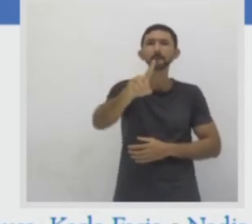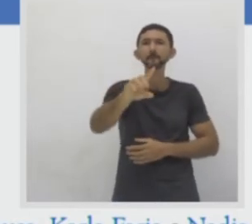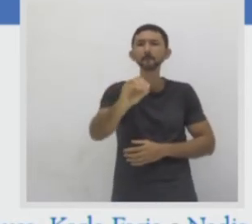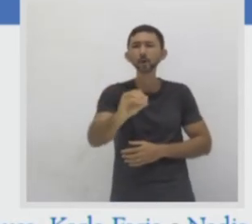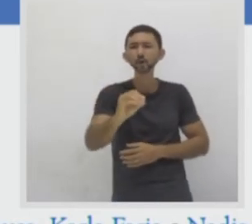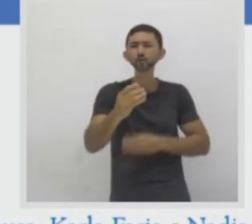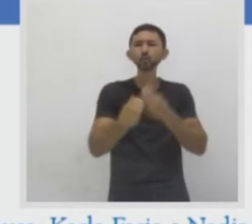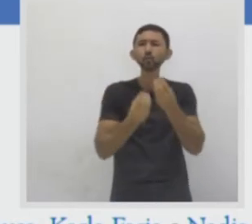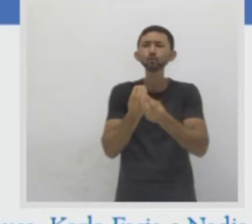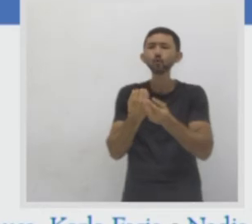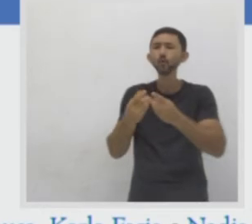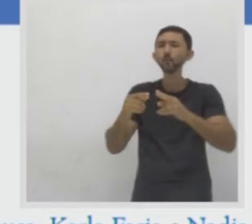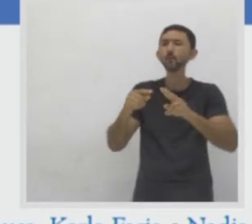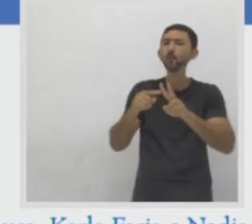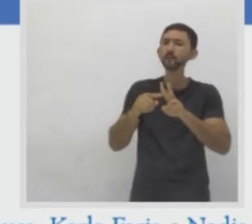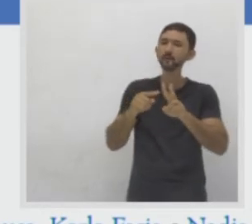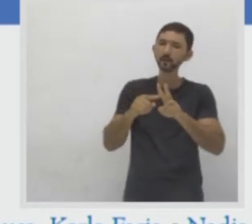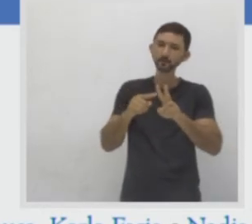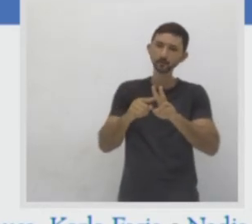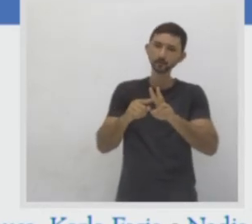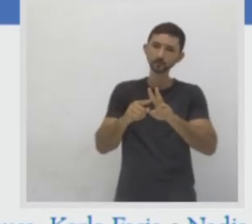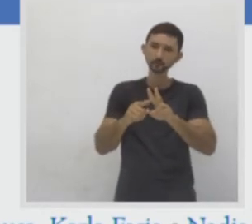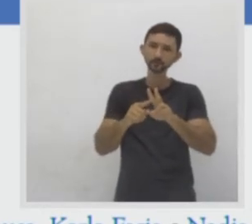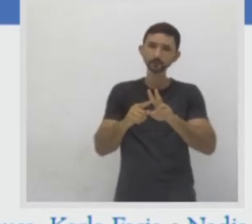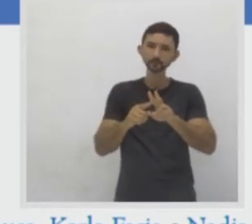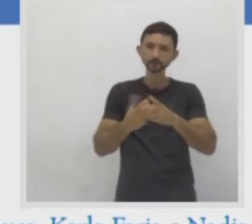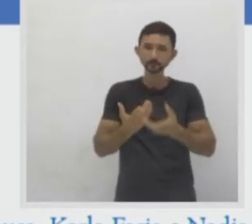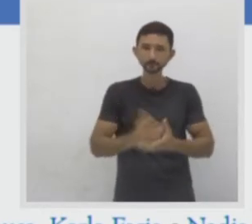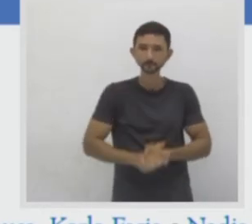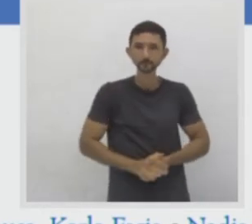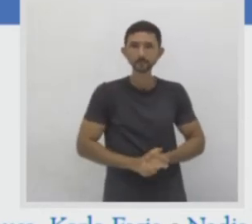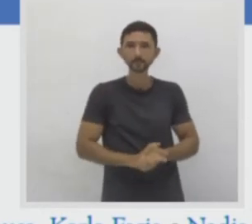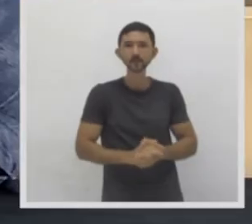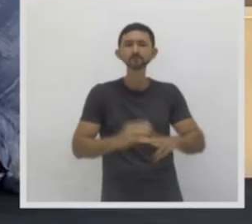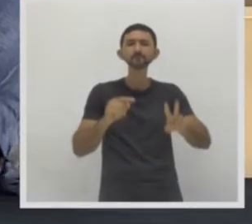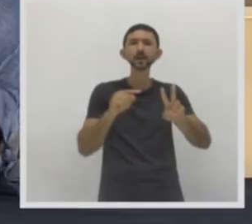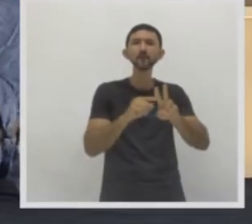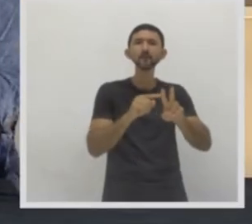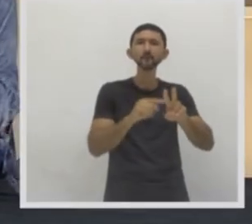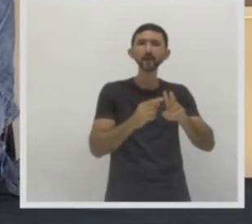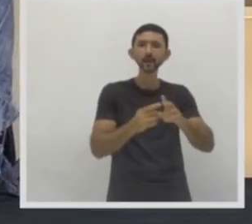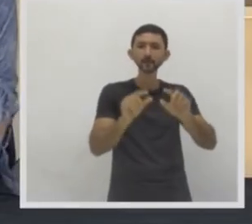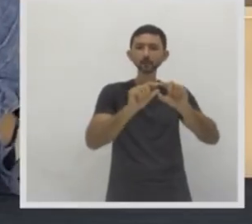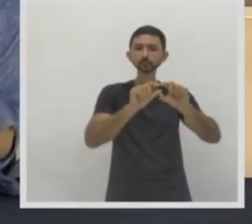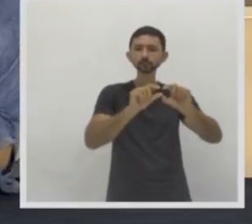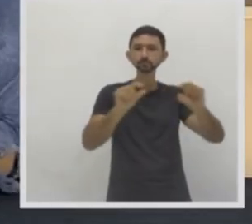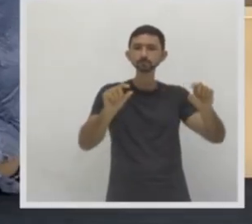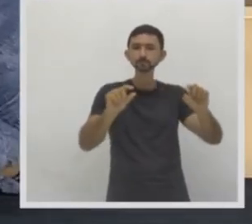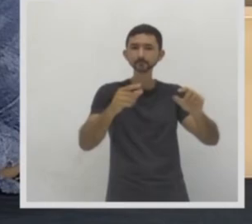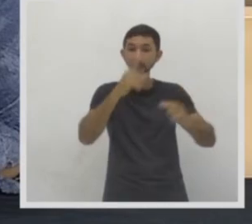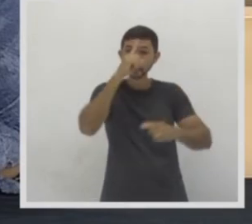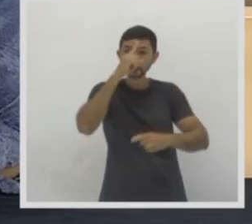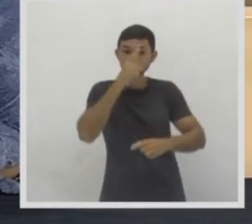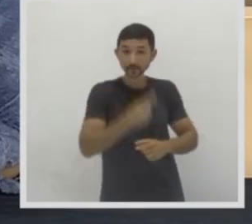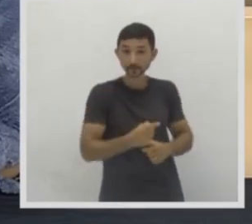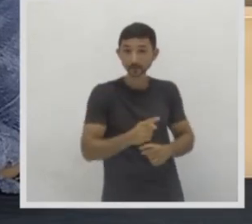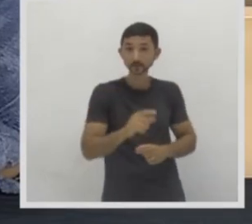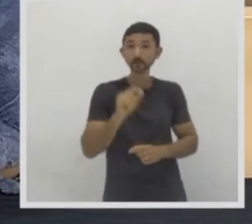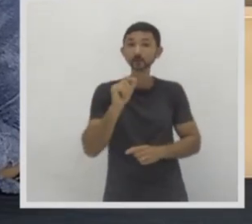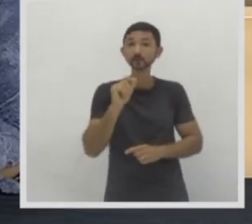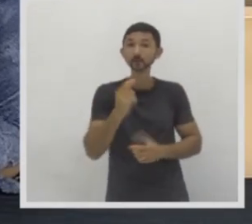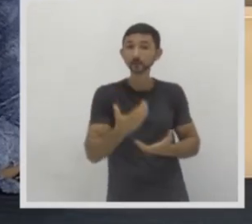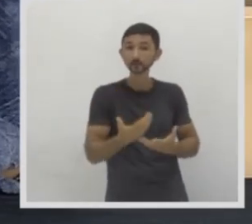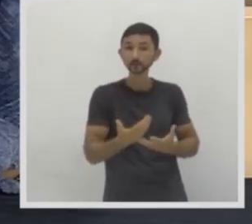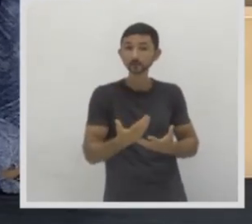verbo. Então, chama-se modos verbais. E esses verbos que estão ordenando, eles estão em que